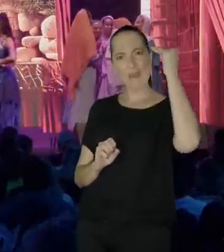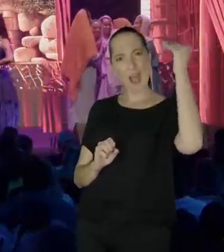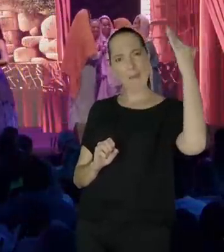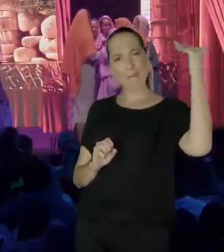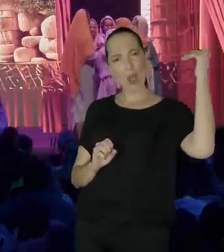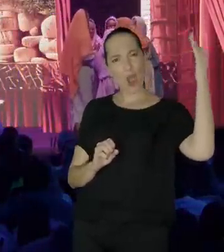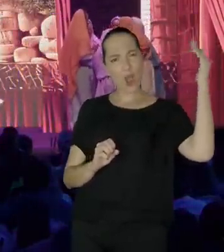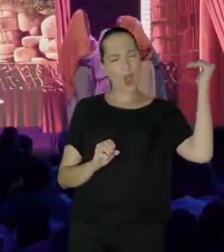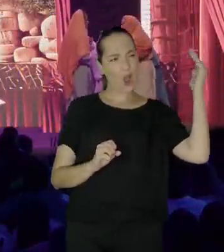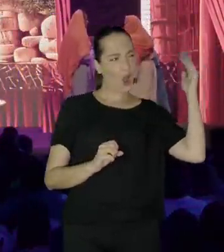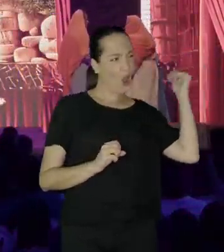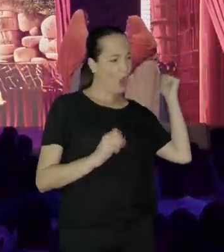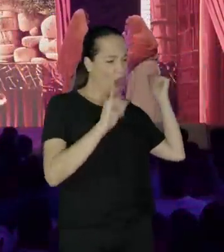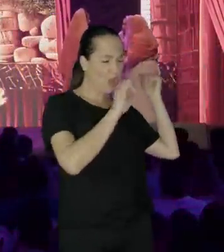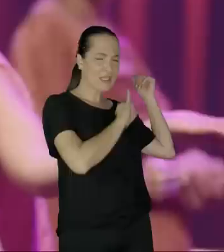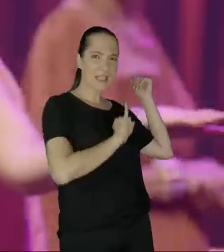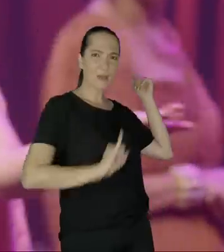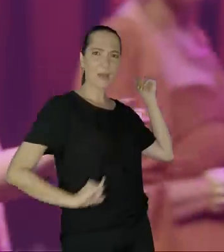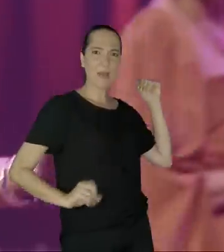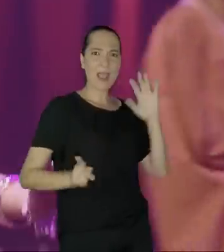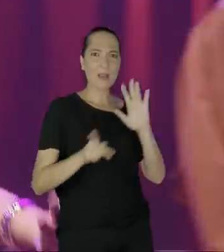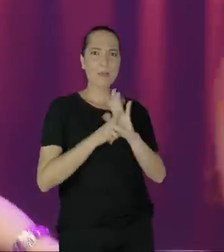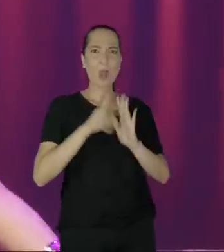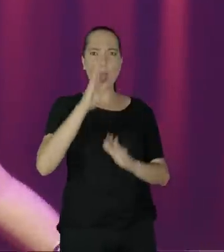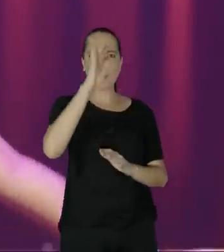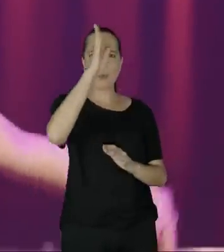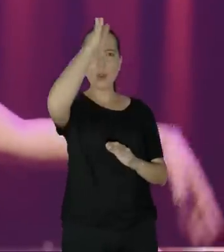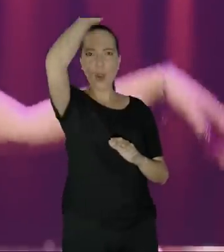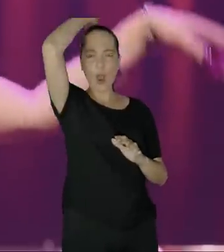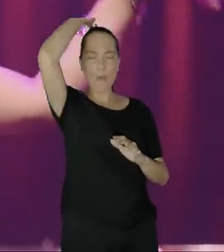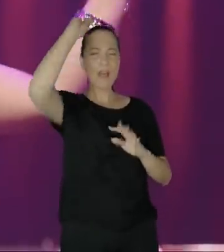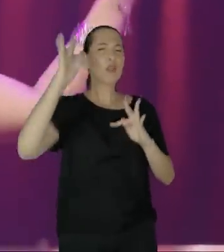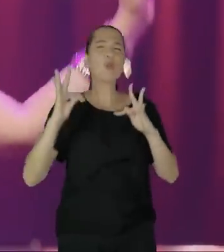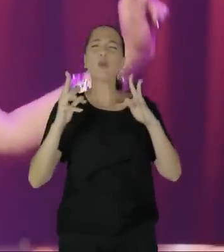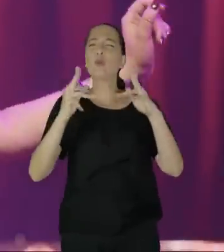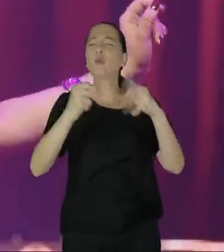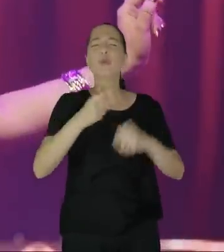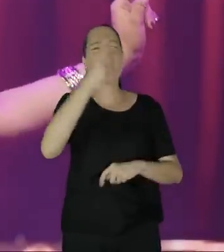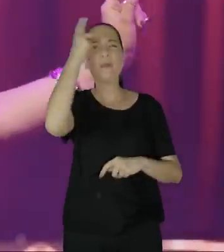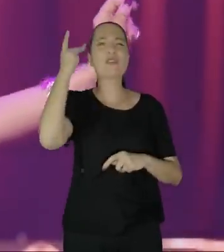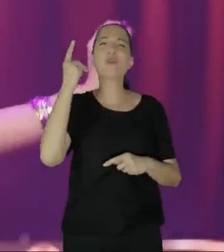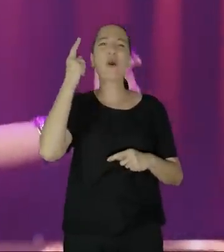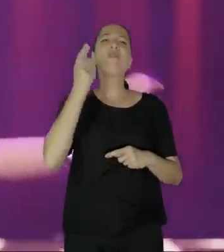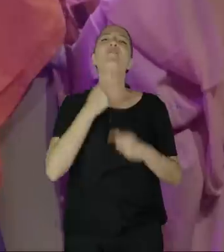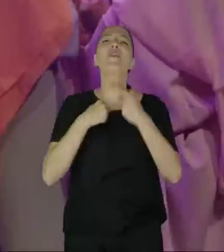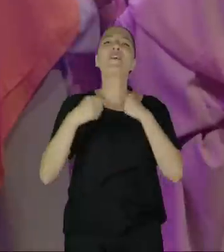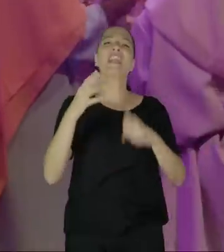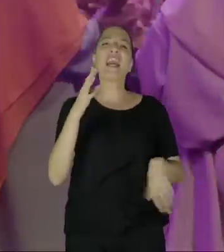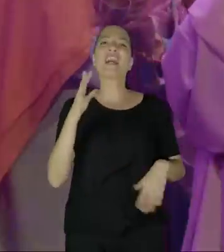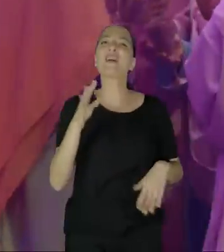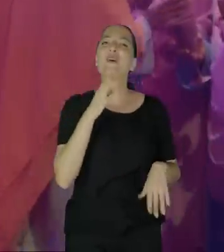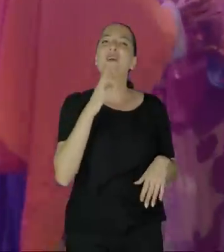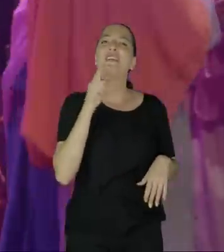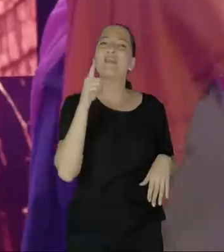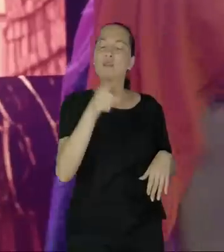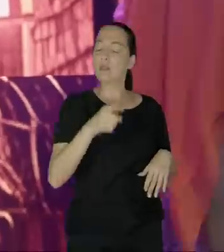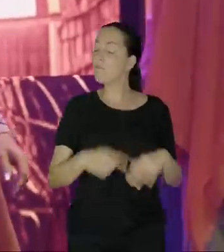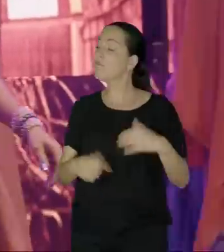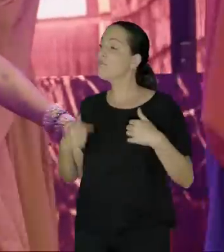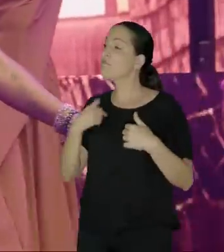Romano. Todos sonham em conhecer a mulher mais bela da Judéia. Agradeço as